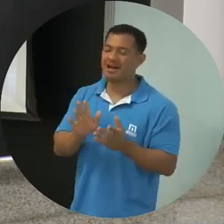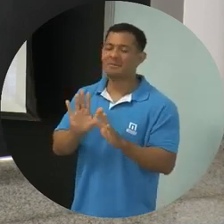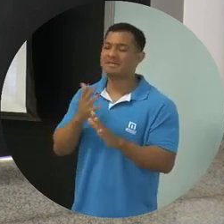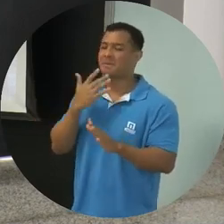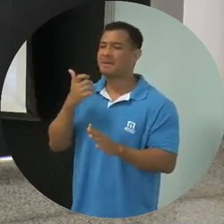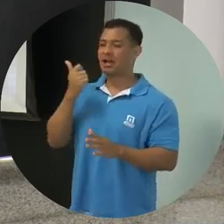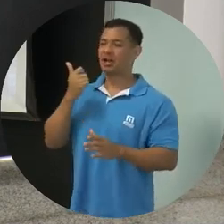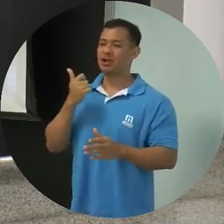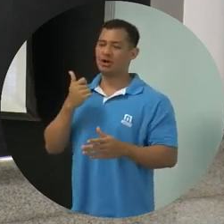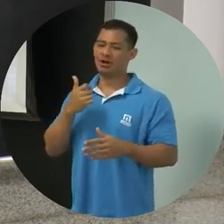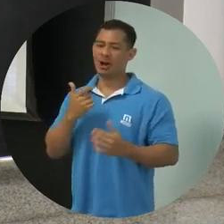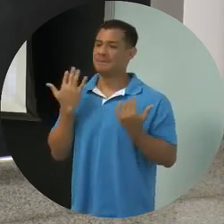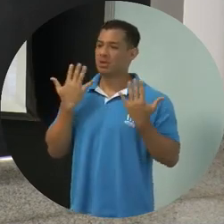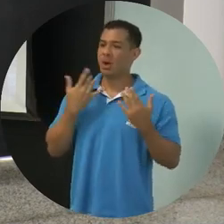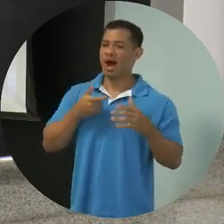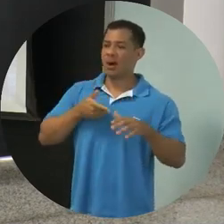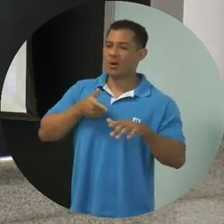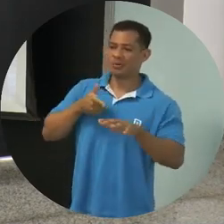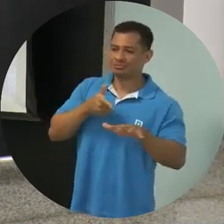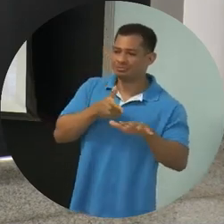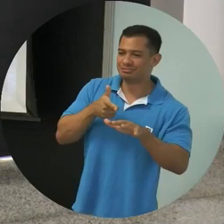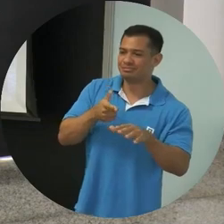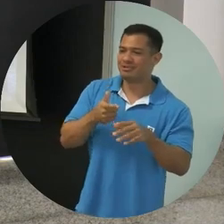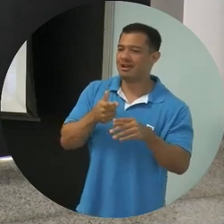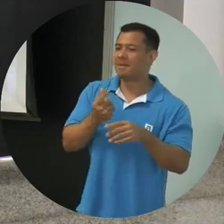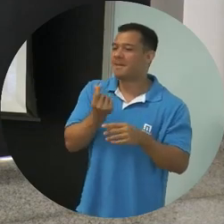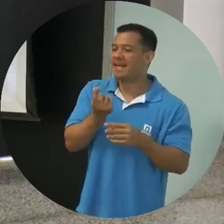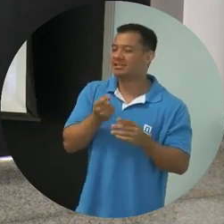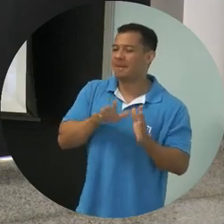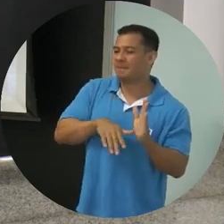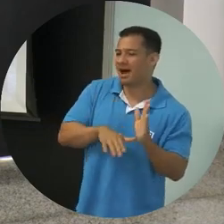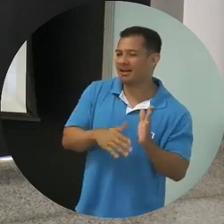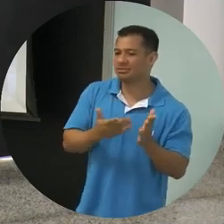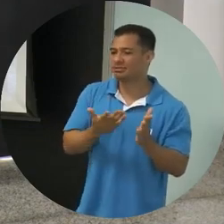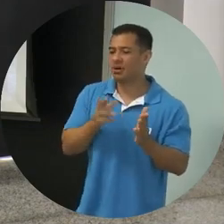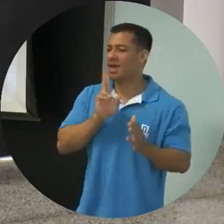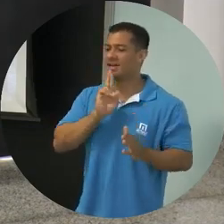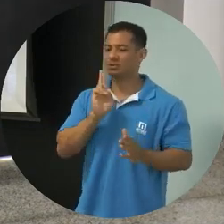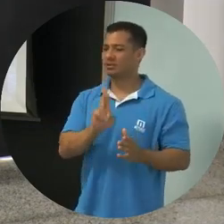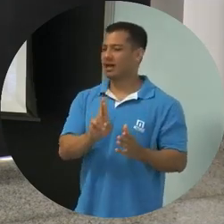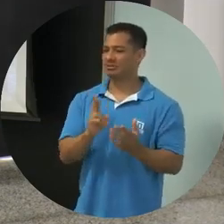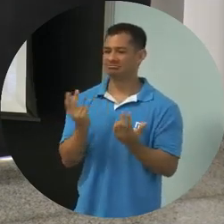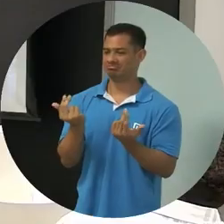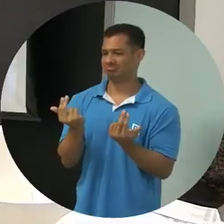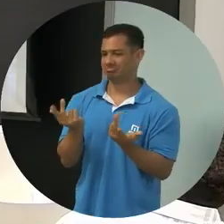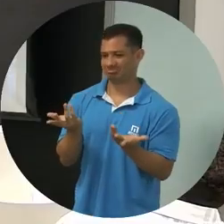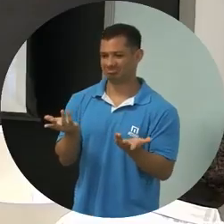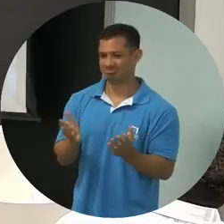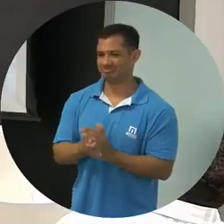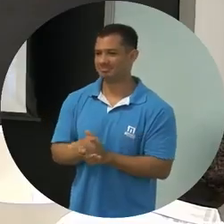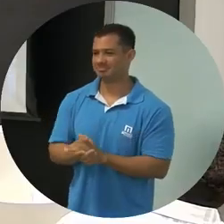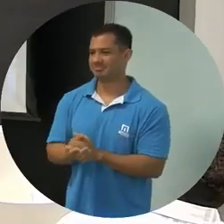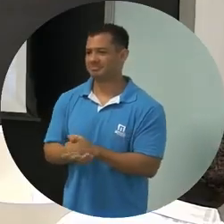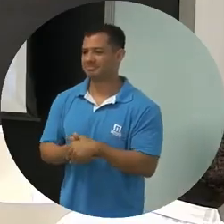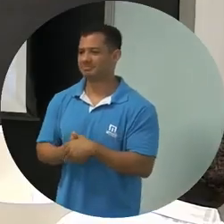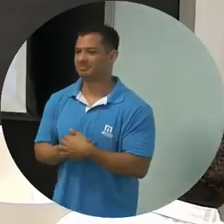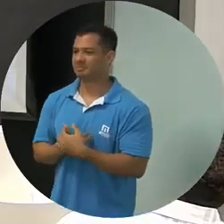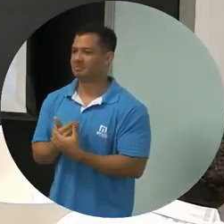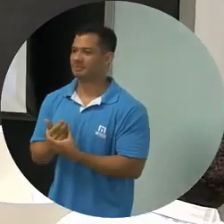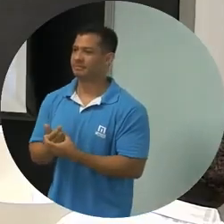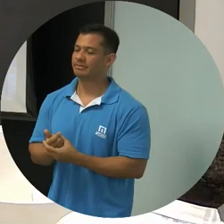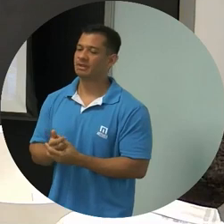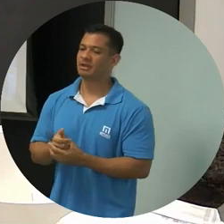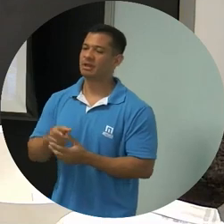né? Um preço muito mais acessível, onde você vai ter um resultado muito bom. Boa tarde. No